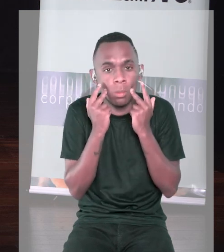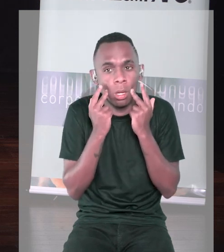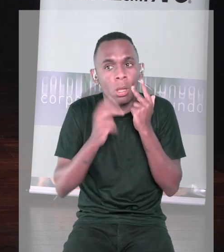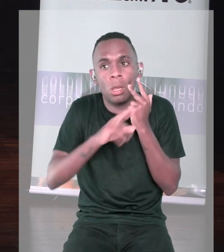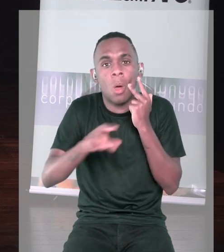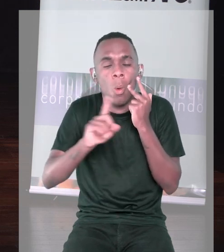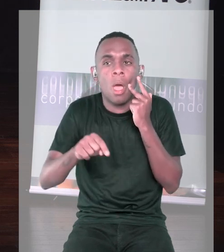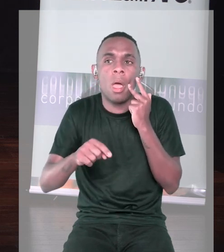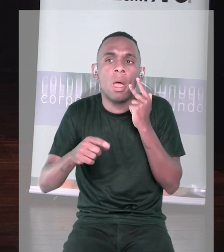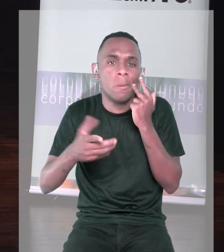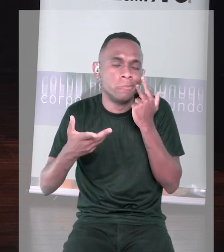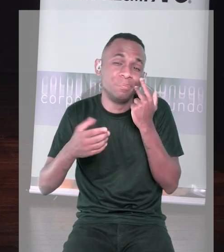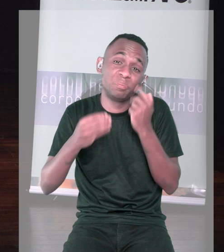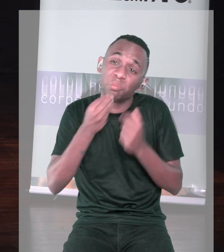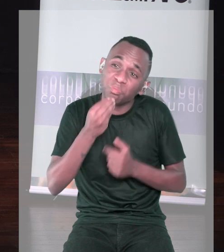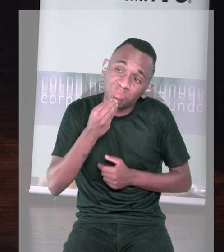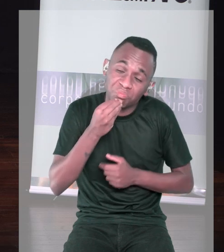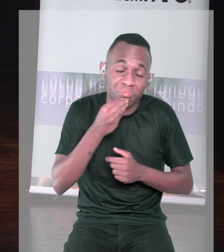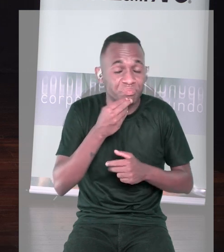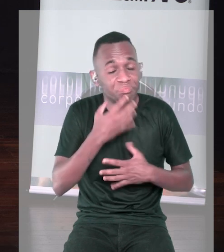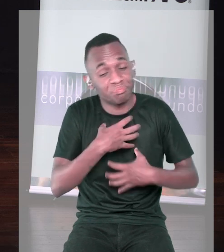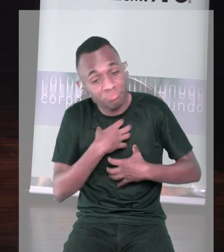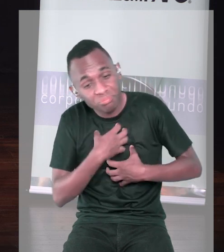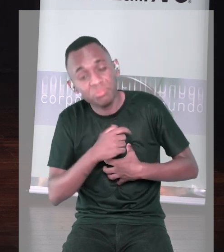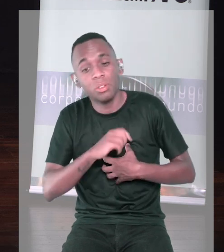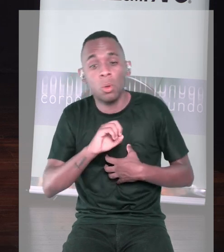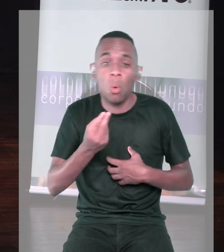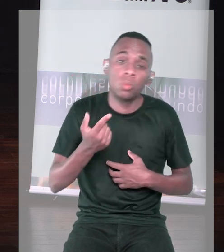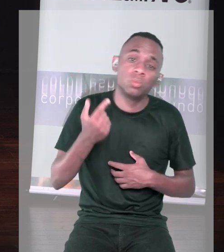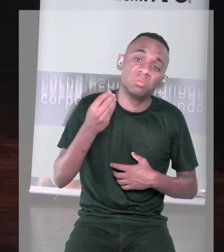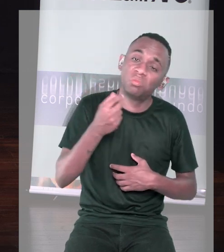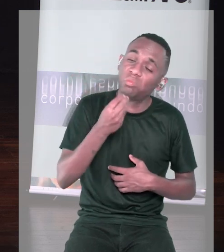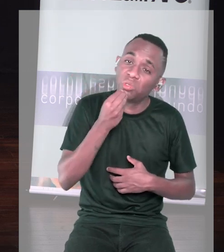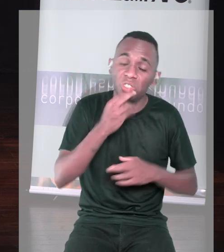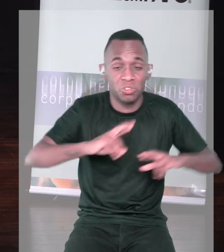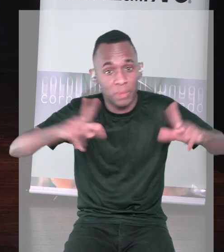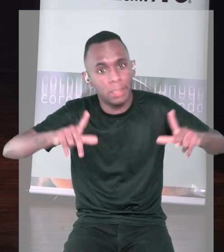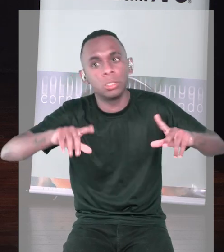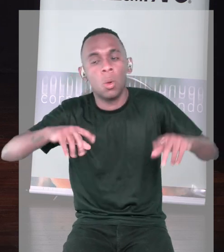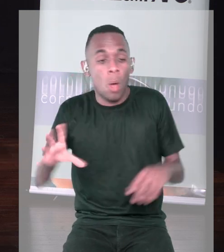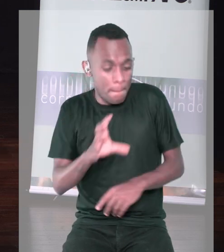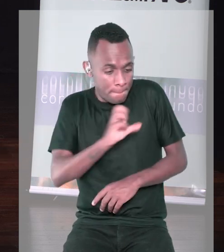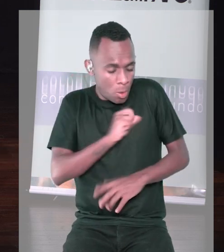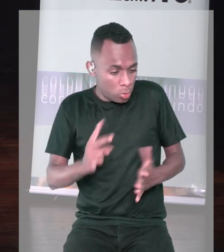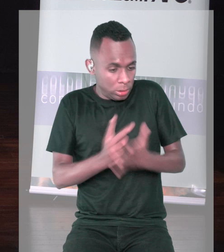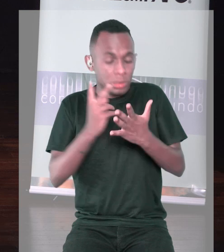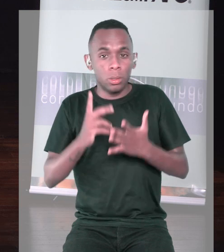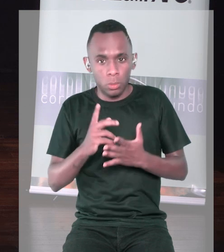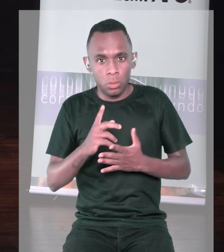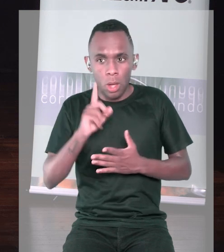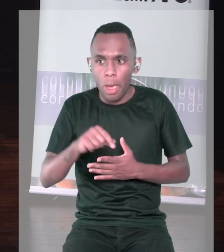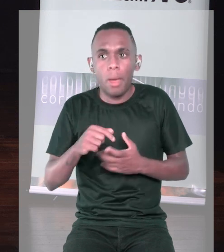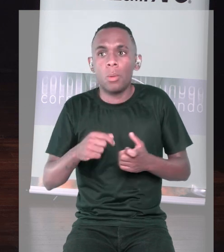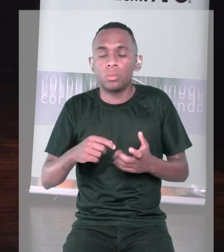portanto, aqui, não uma mera contingência, podia ter sido desse jeito ou podia do outro, podia ser ou podia não ser. O acaso do